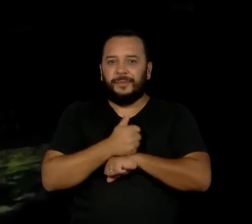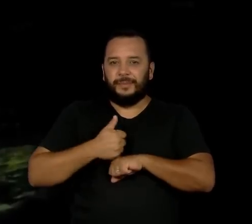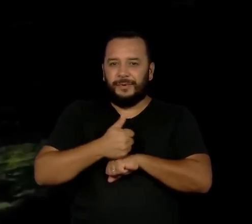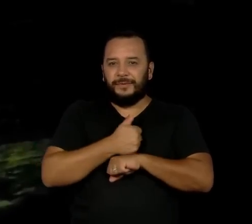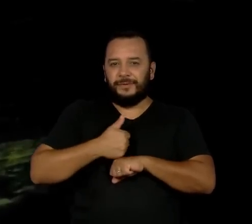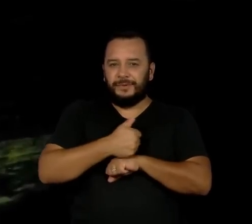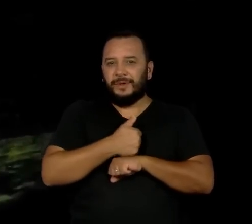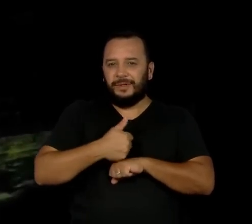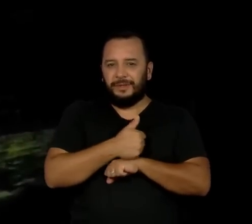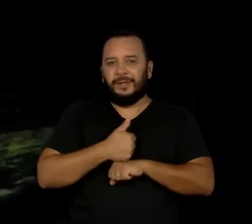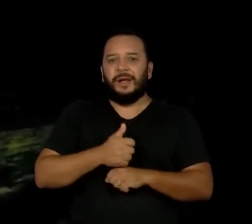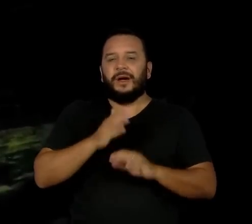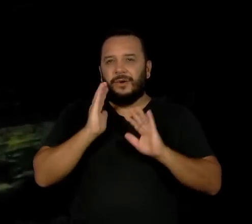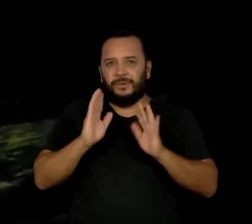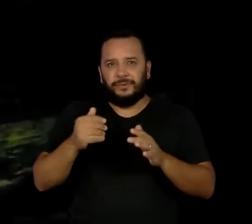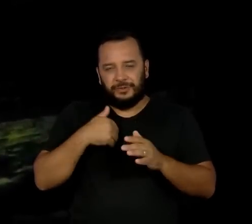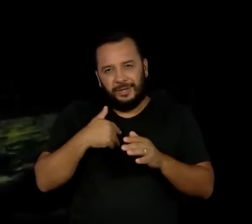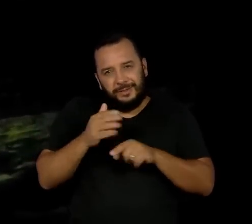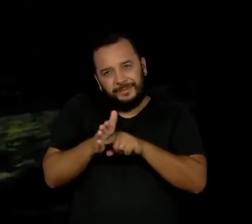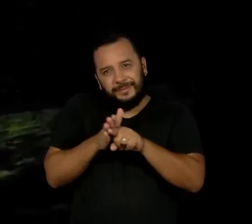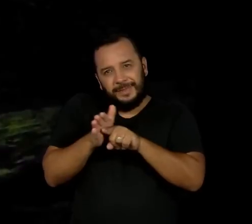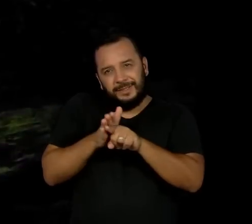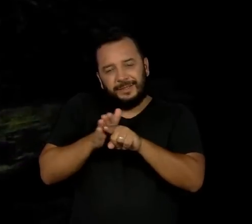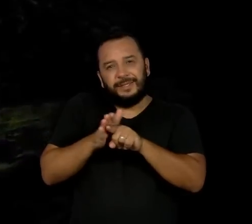os pesquisadores que estudam fungos.